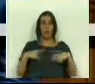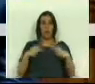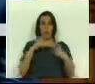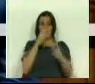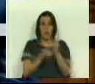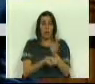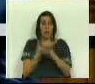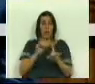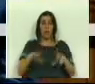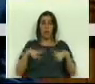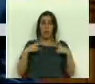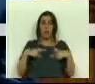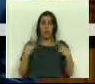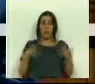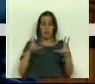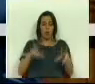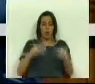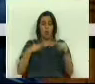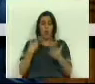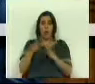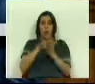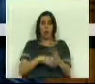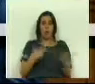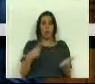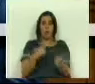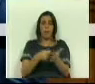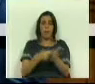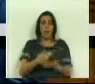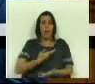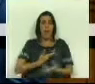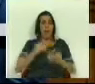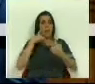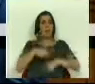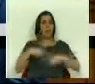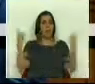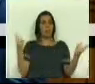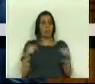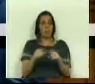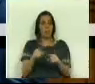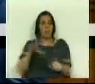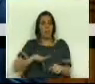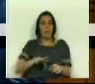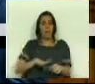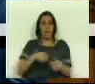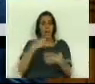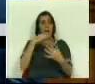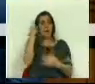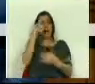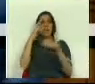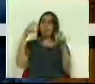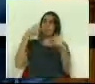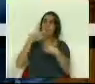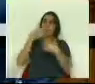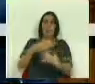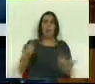E se não criamos riqueza, nunca teremos condições para pagar a dívida pública, nem sequer para ganhar-nos credibilidade externa.